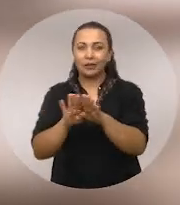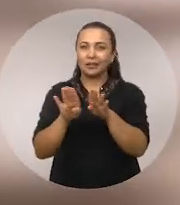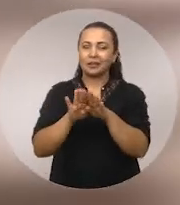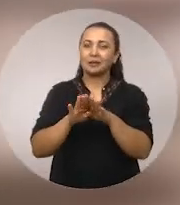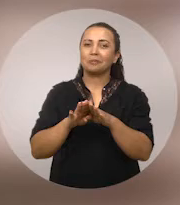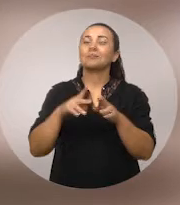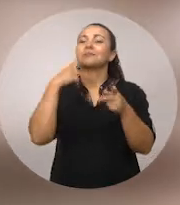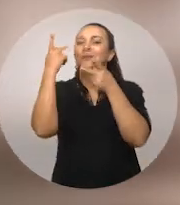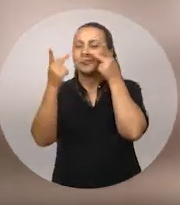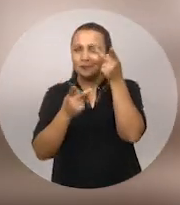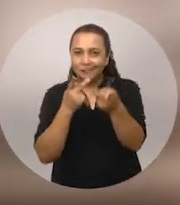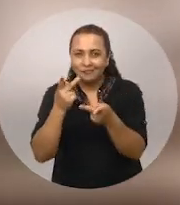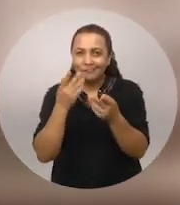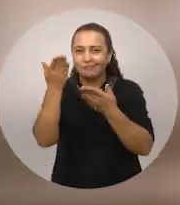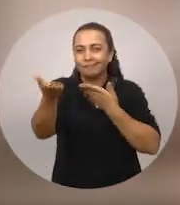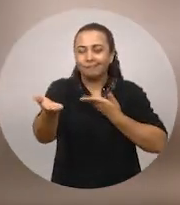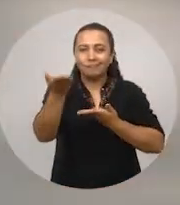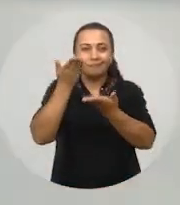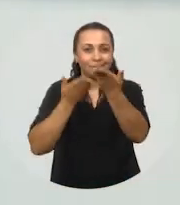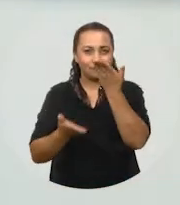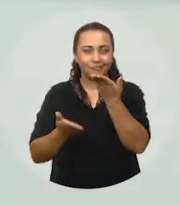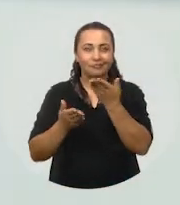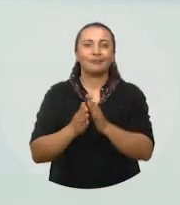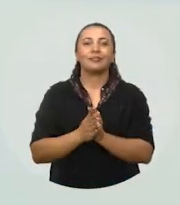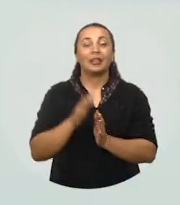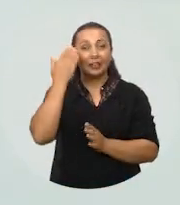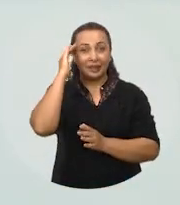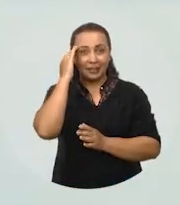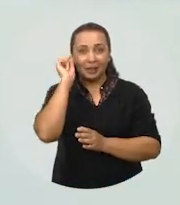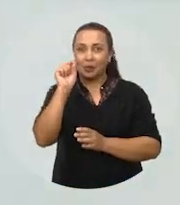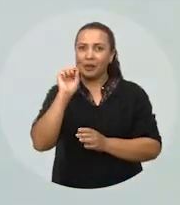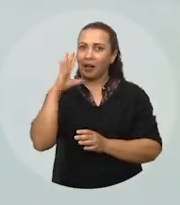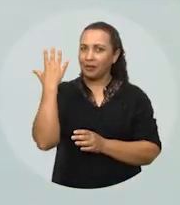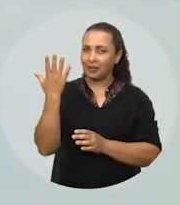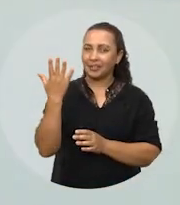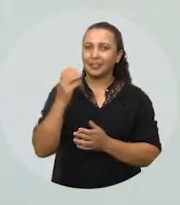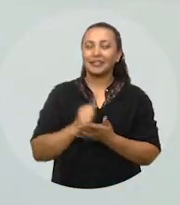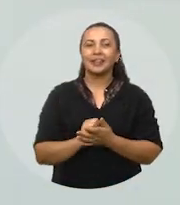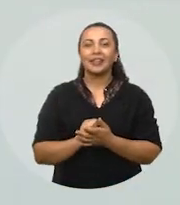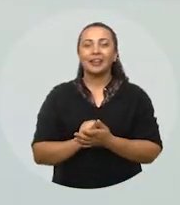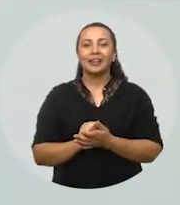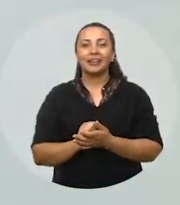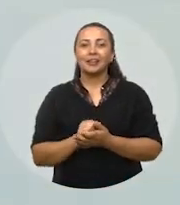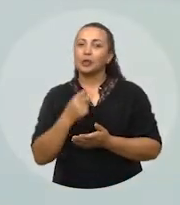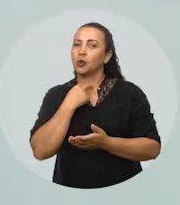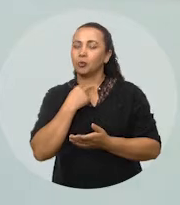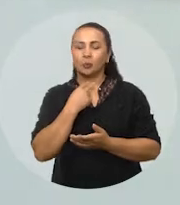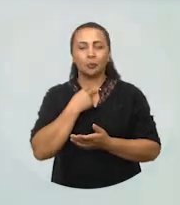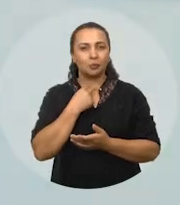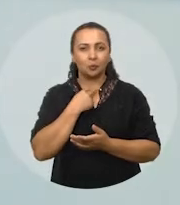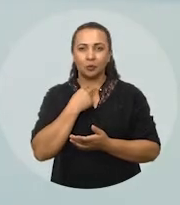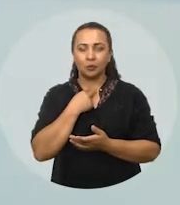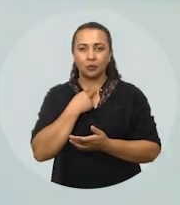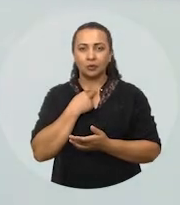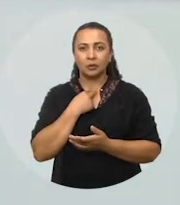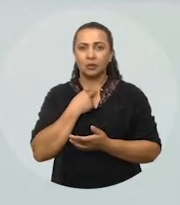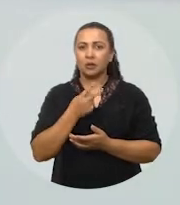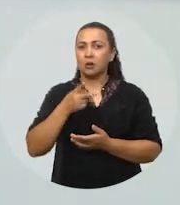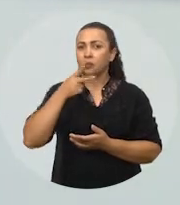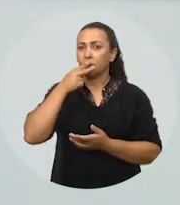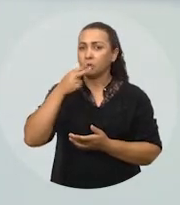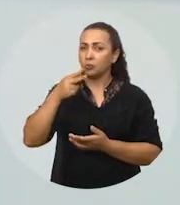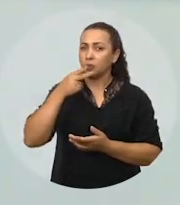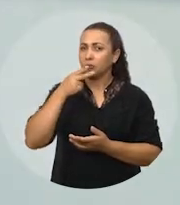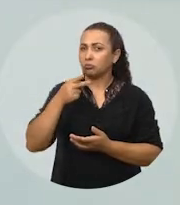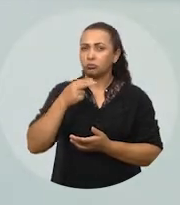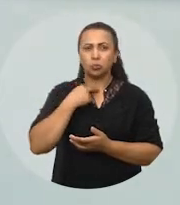do processo de maneira consciente e ele geralmente não pode estar comatoso, não pode